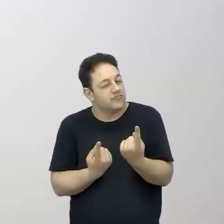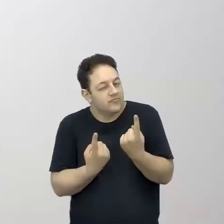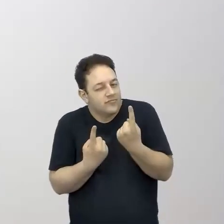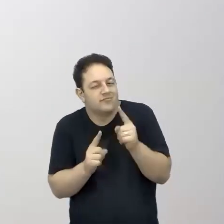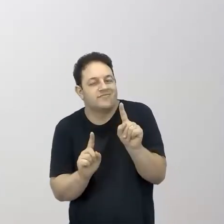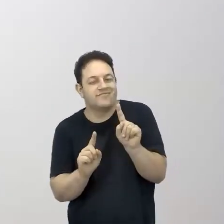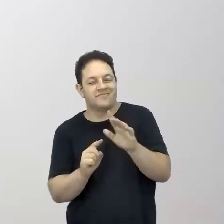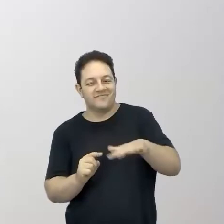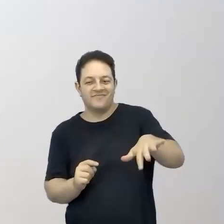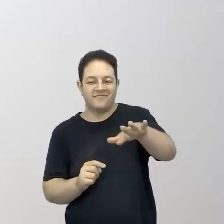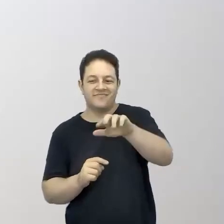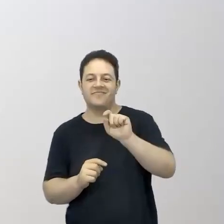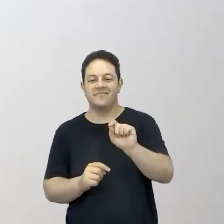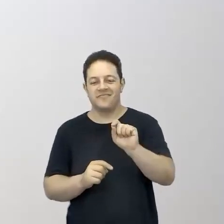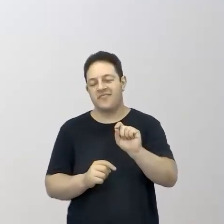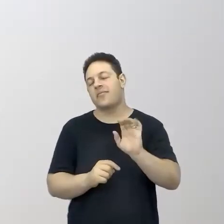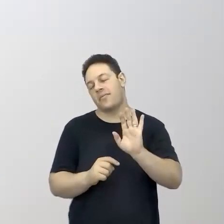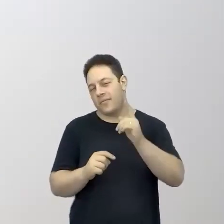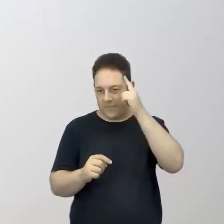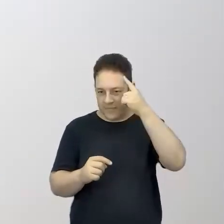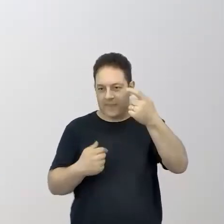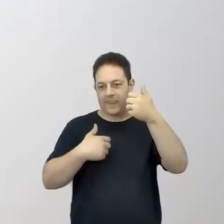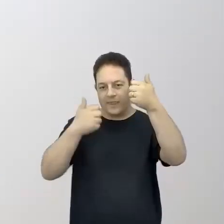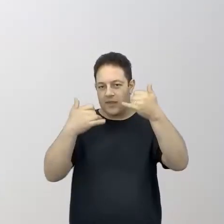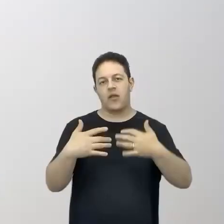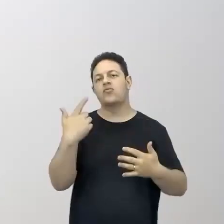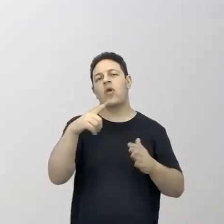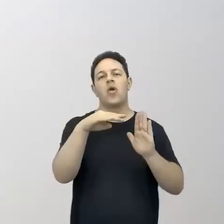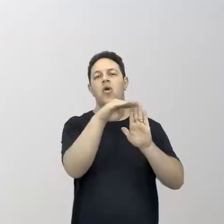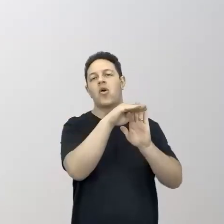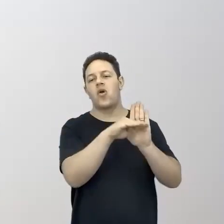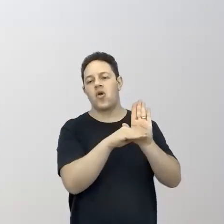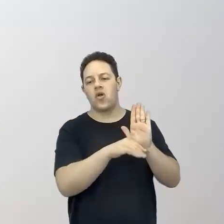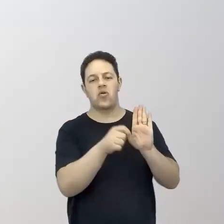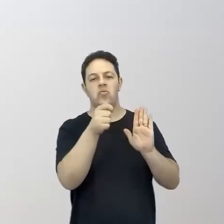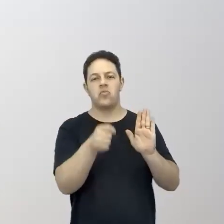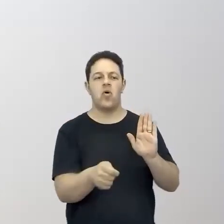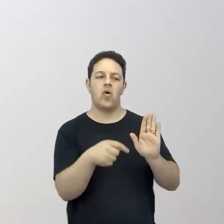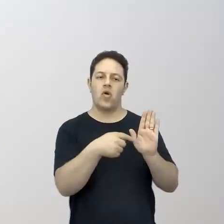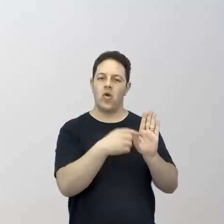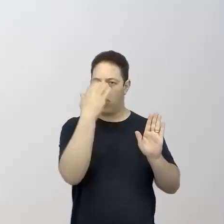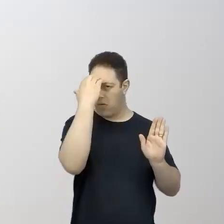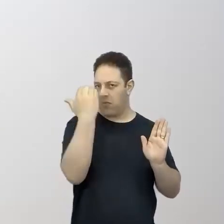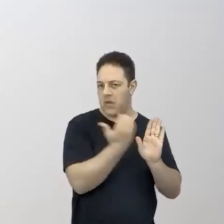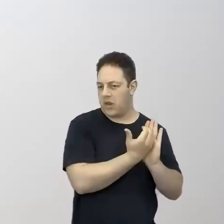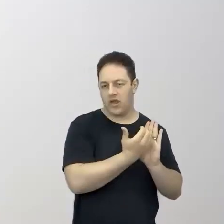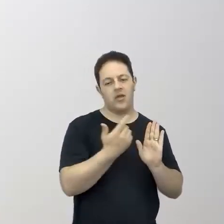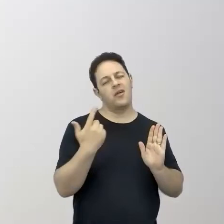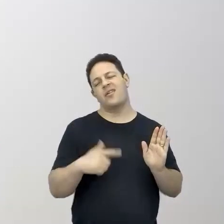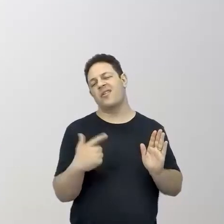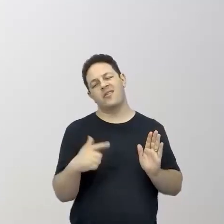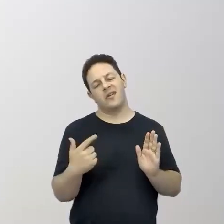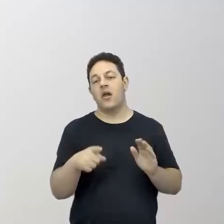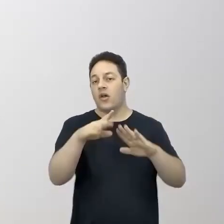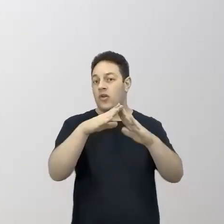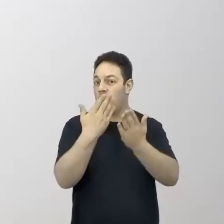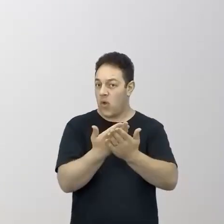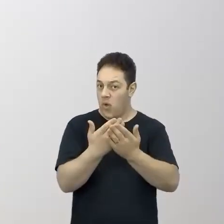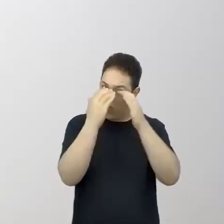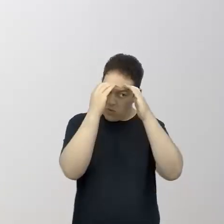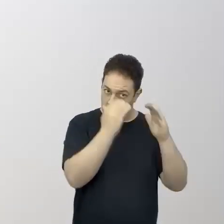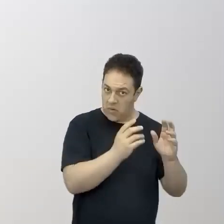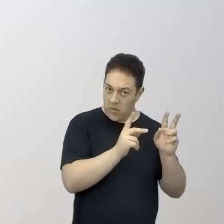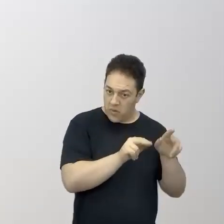provocá-los, porque, como eu falei, não é uma receita de bolo, não é uma regra que vocês façam isso na escola,